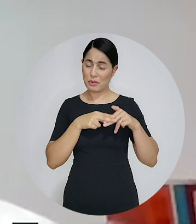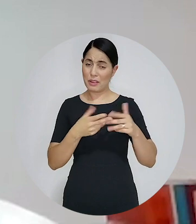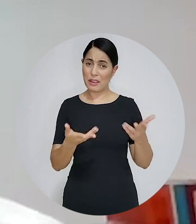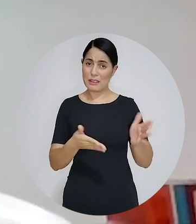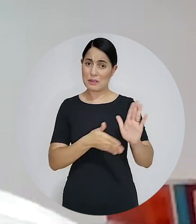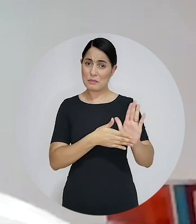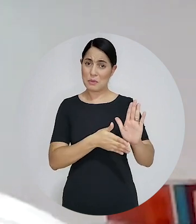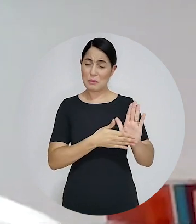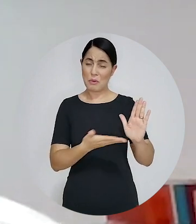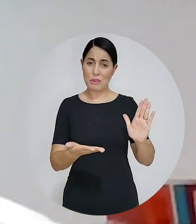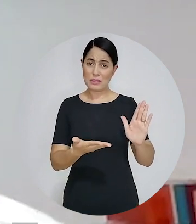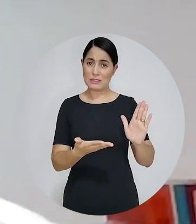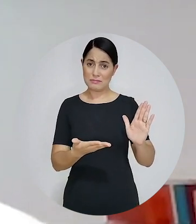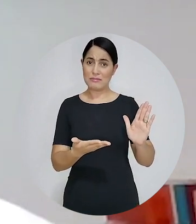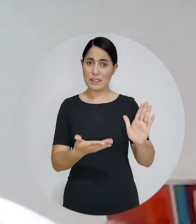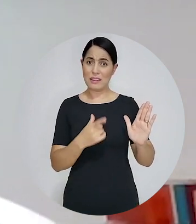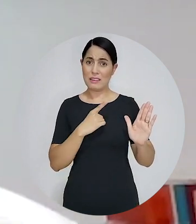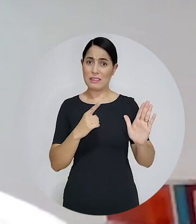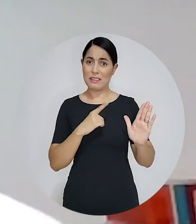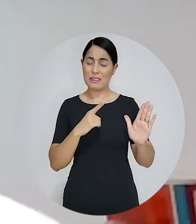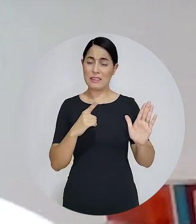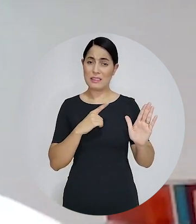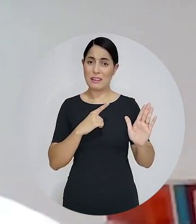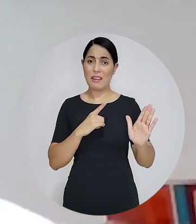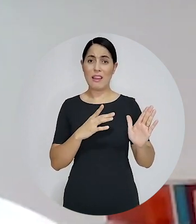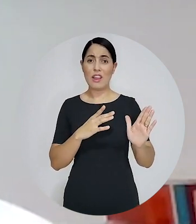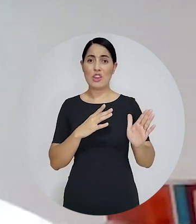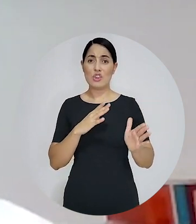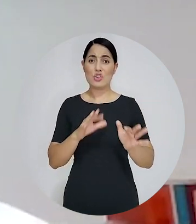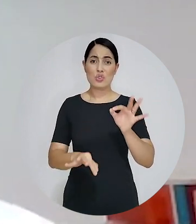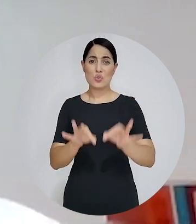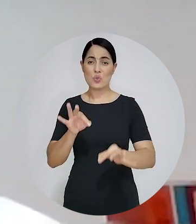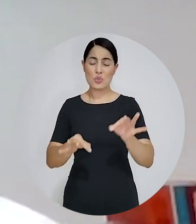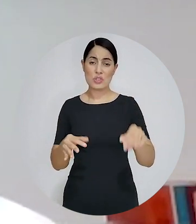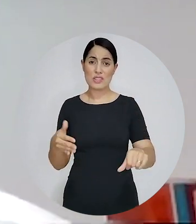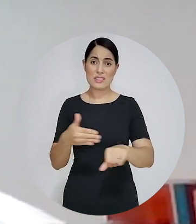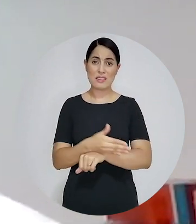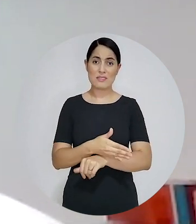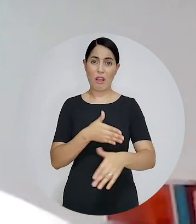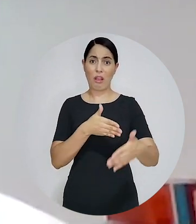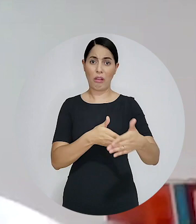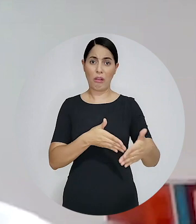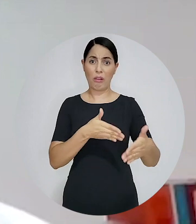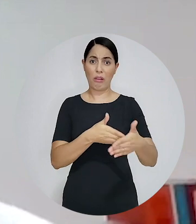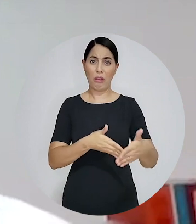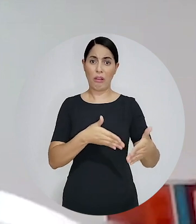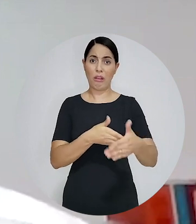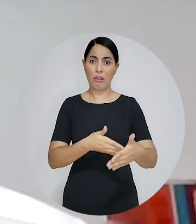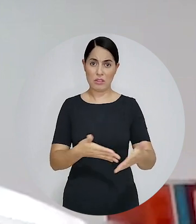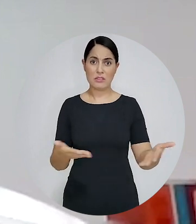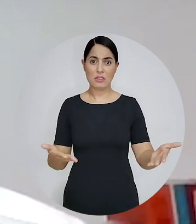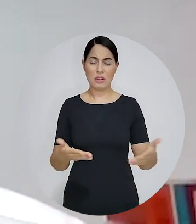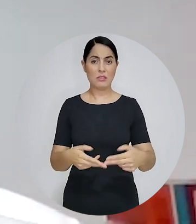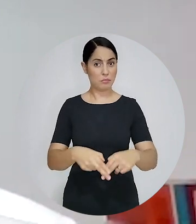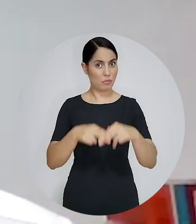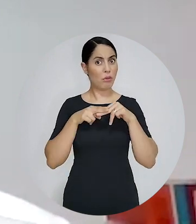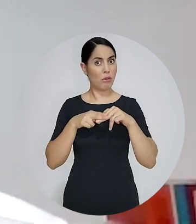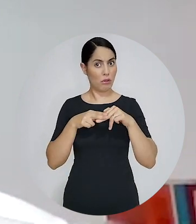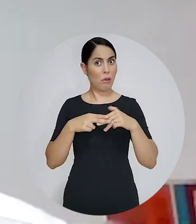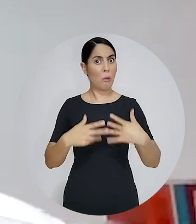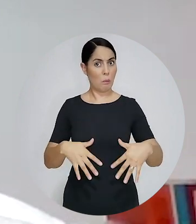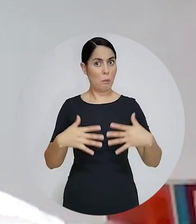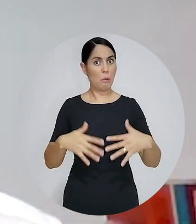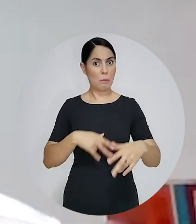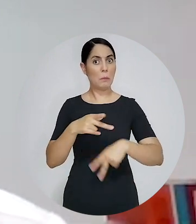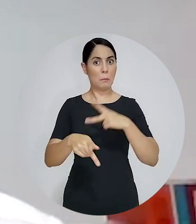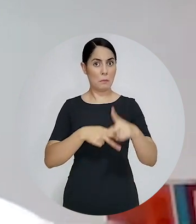nós entendemos inadequada, porque ela vai limitar a possibilidade de ingresso, o acesso à justiça, que é uma